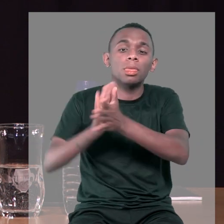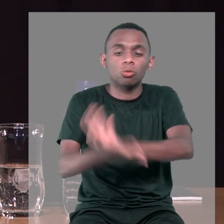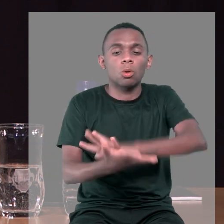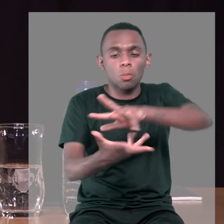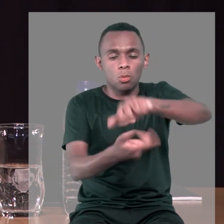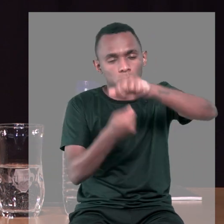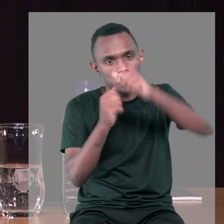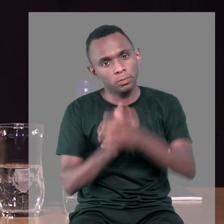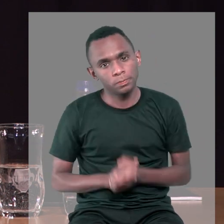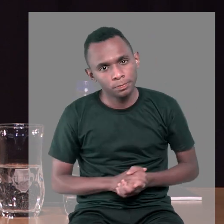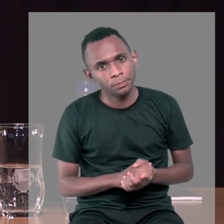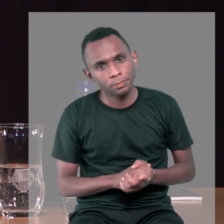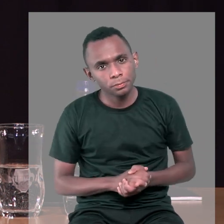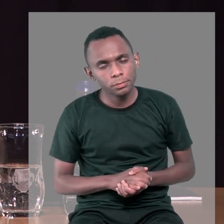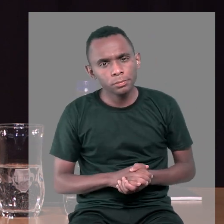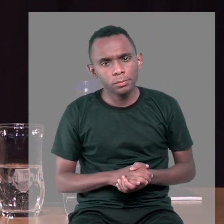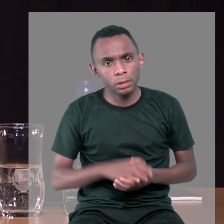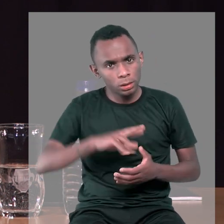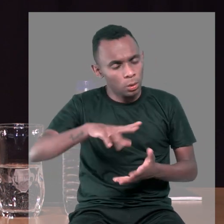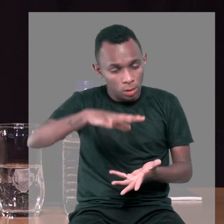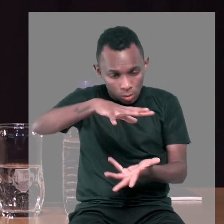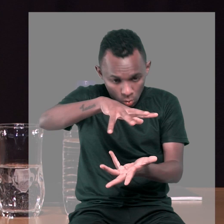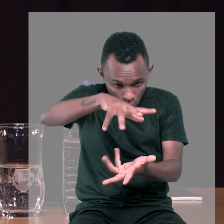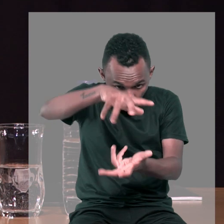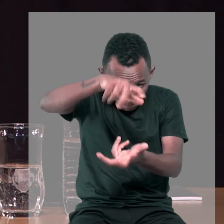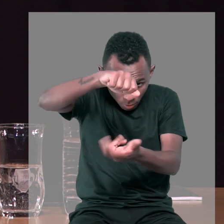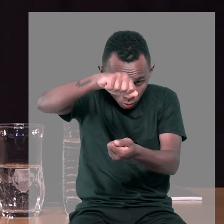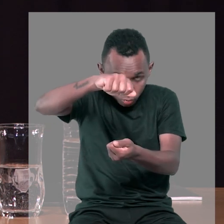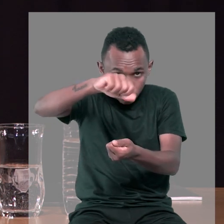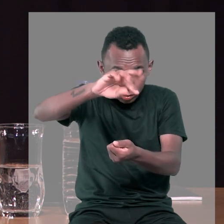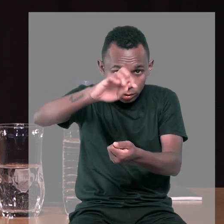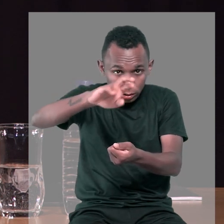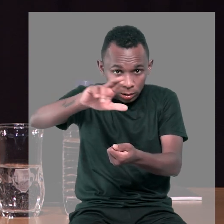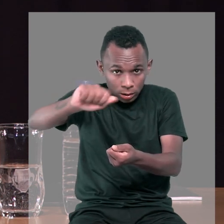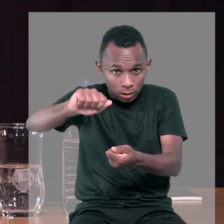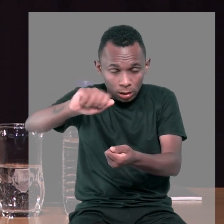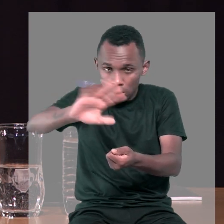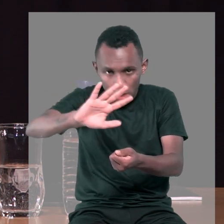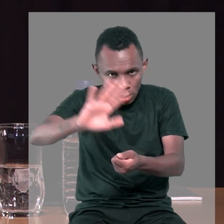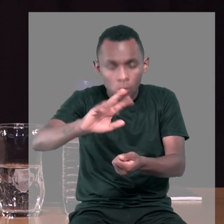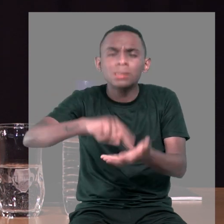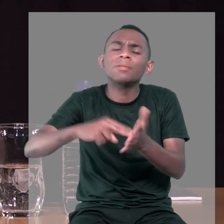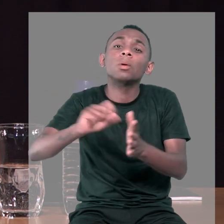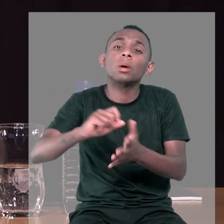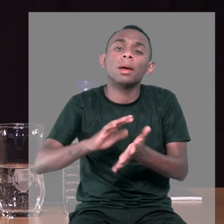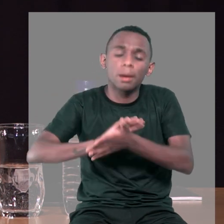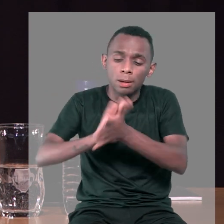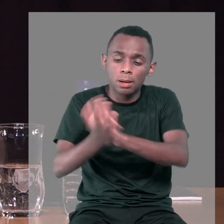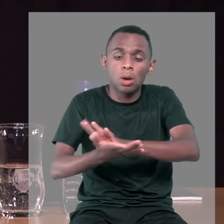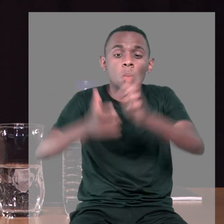nós comparecemos como iguais e como diferentes. Vocês podem ter uma amostra